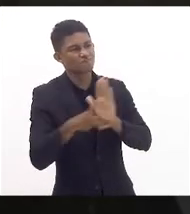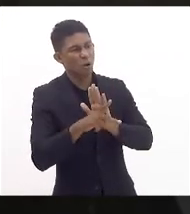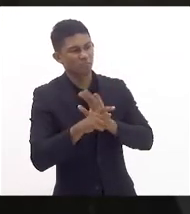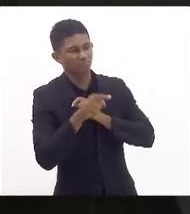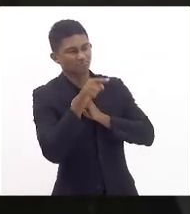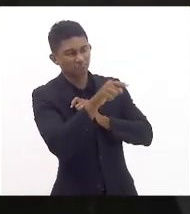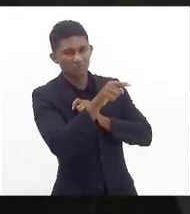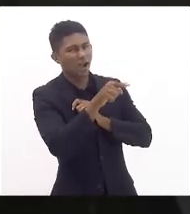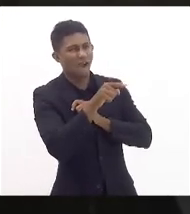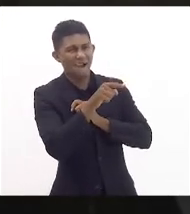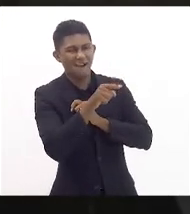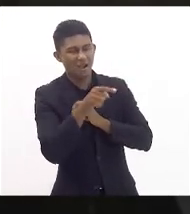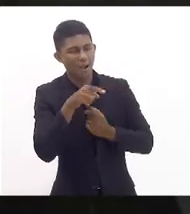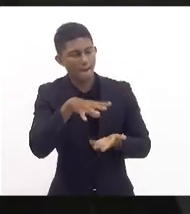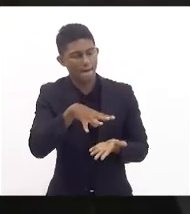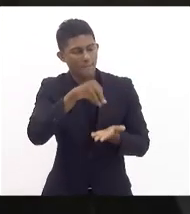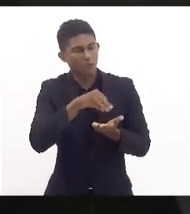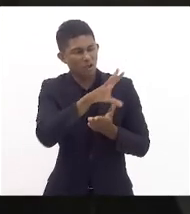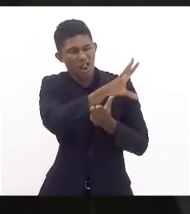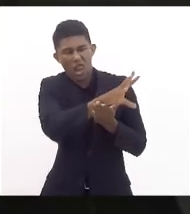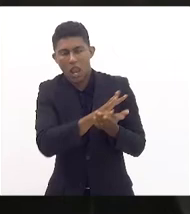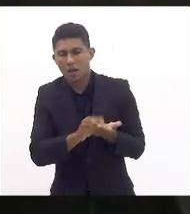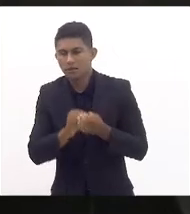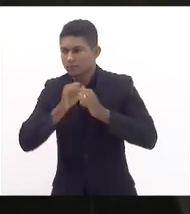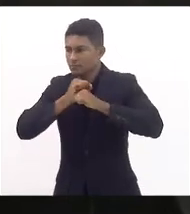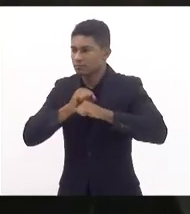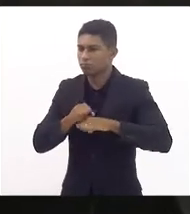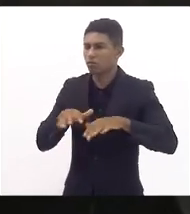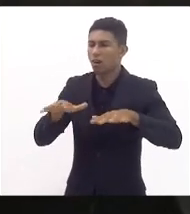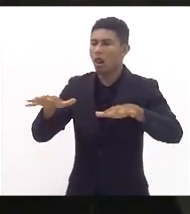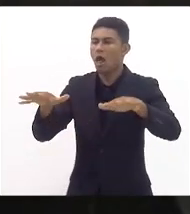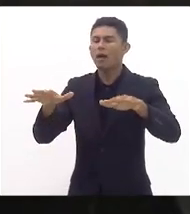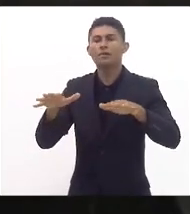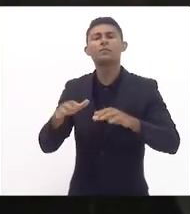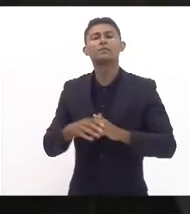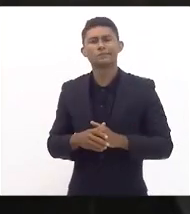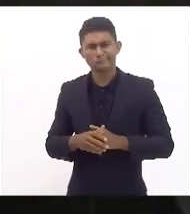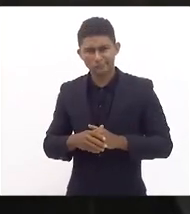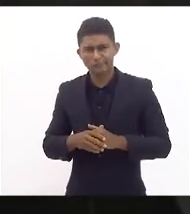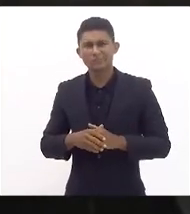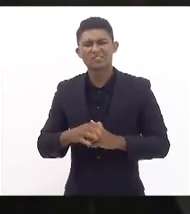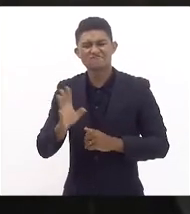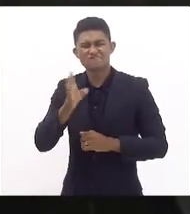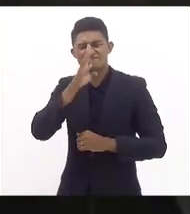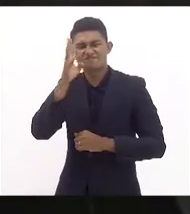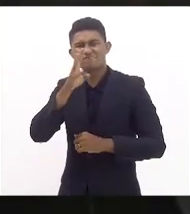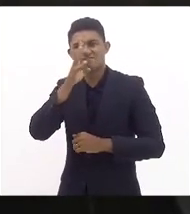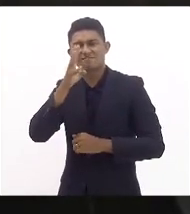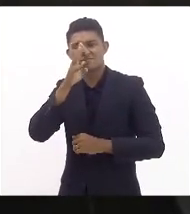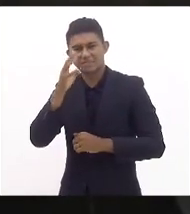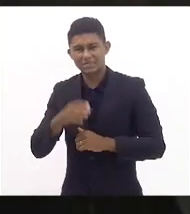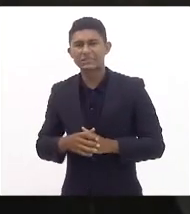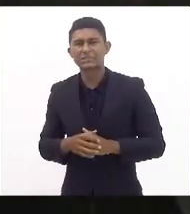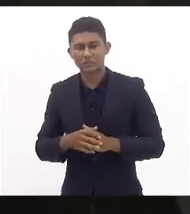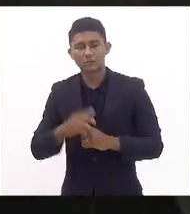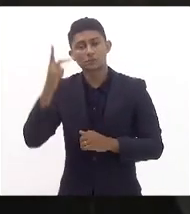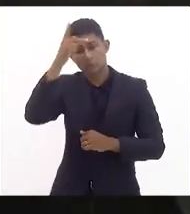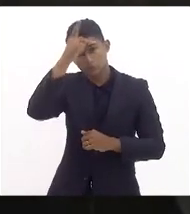oficial, indo parar na mão de pessoas inescrupulosas que fazem, não é, um